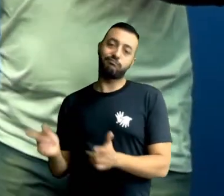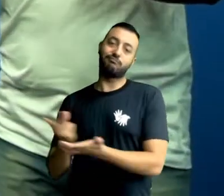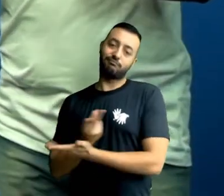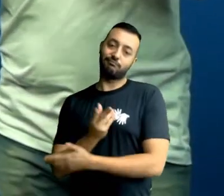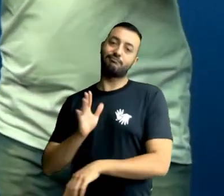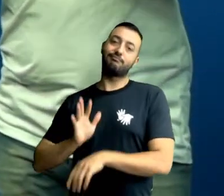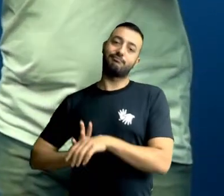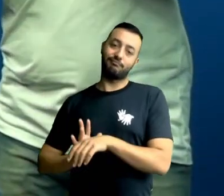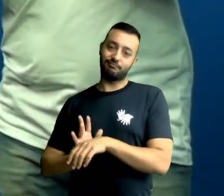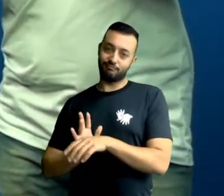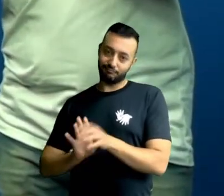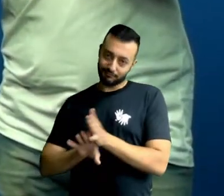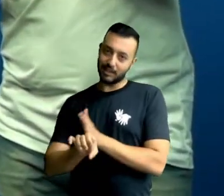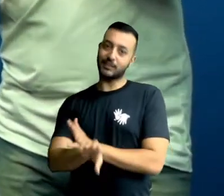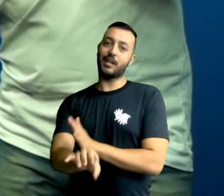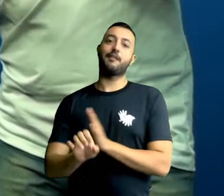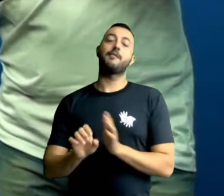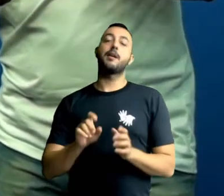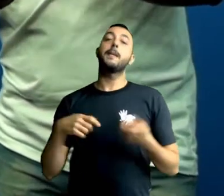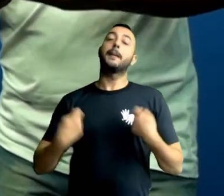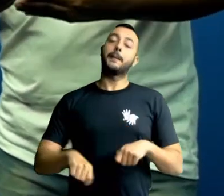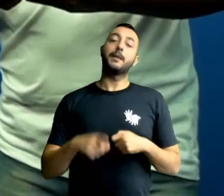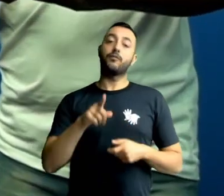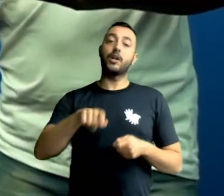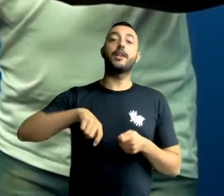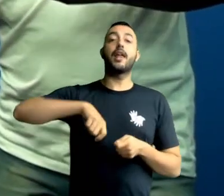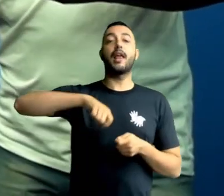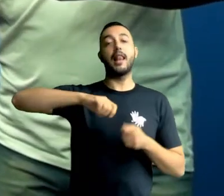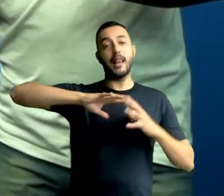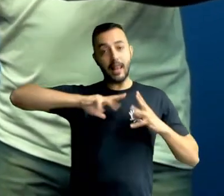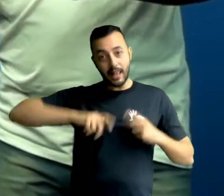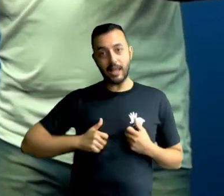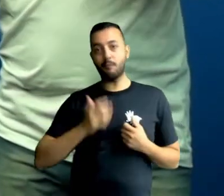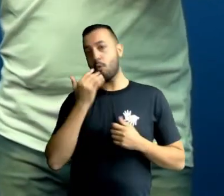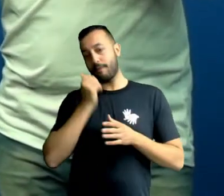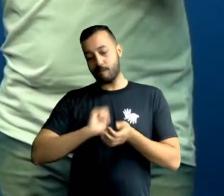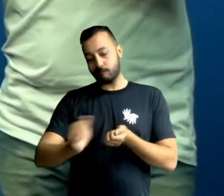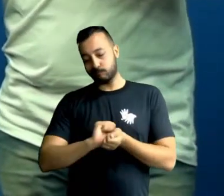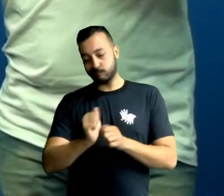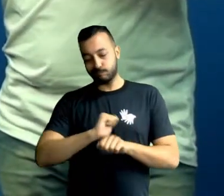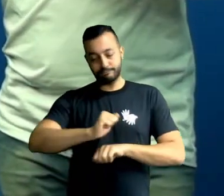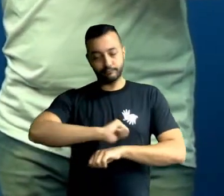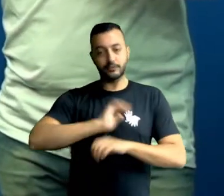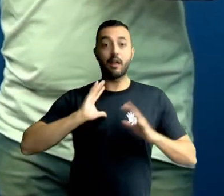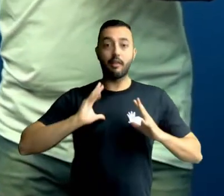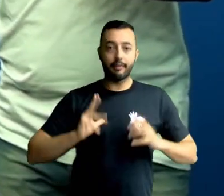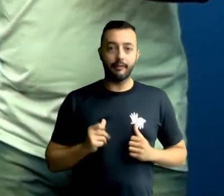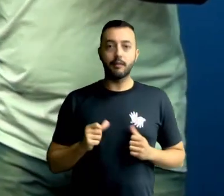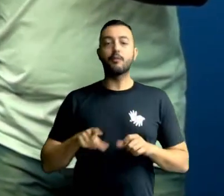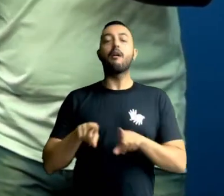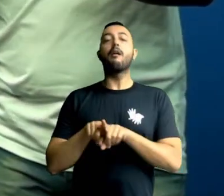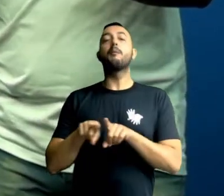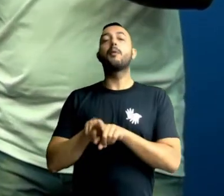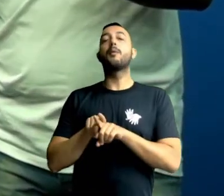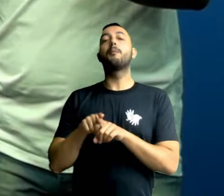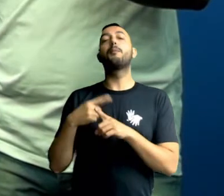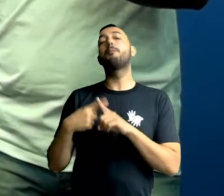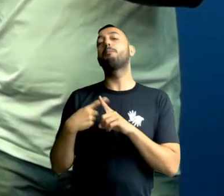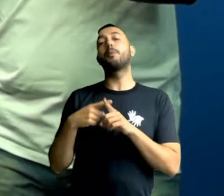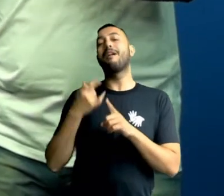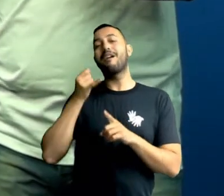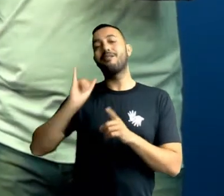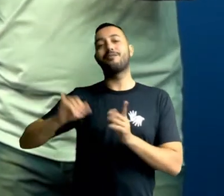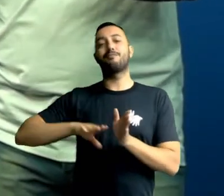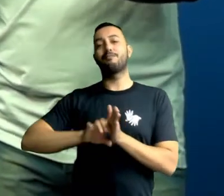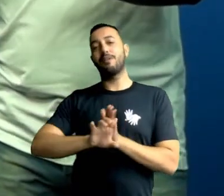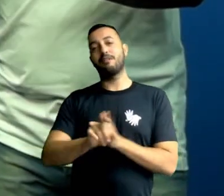você higienizar os alimentos antes de colocar na geladeira, para que você diminua essa carga bacteriana de